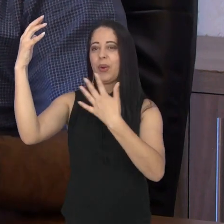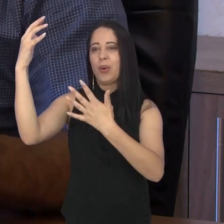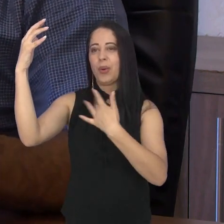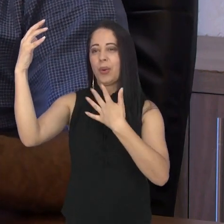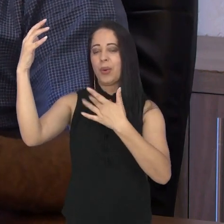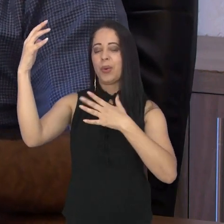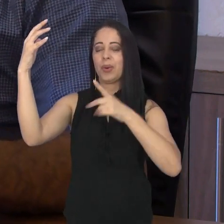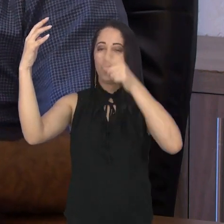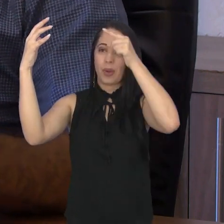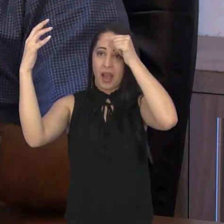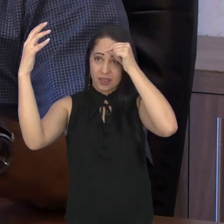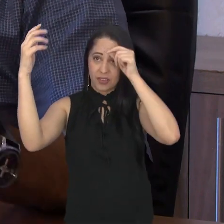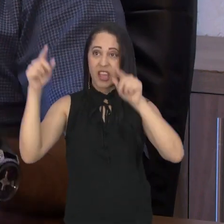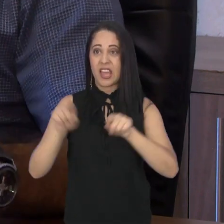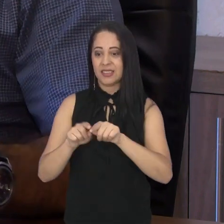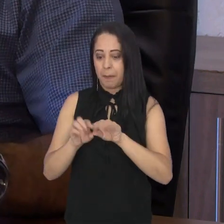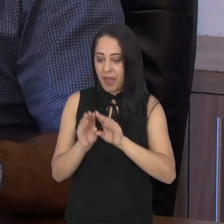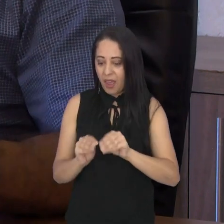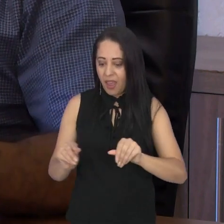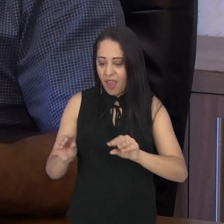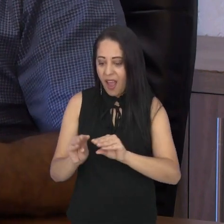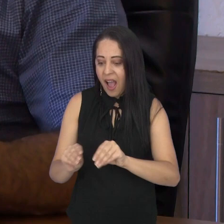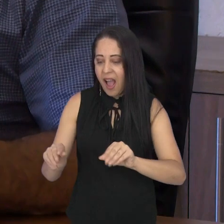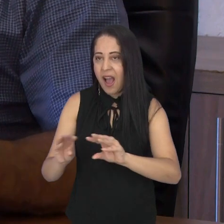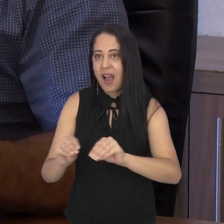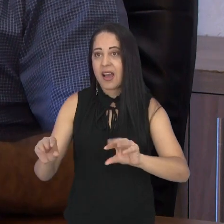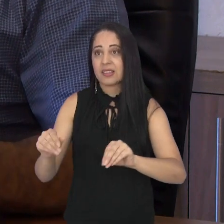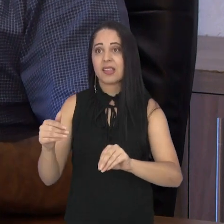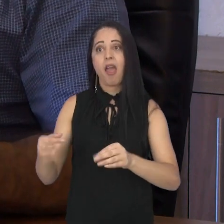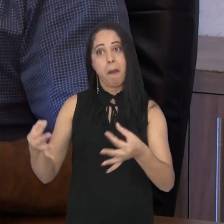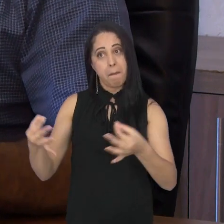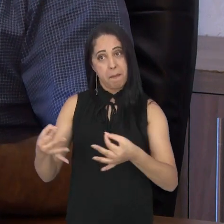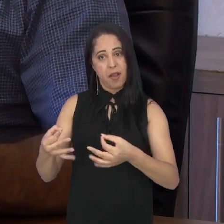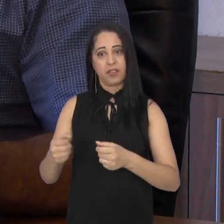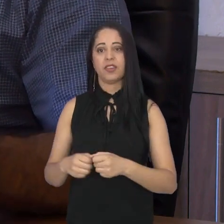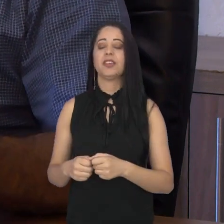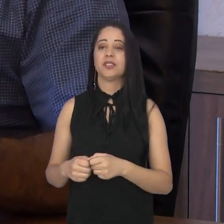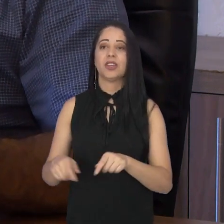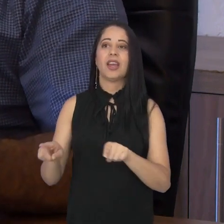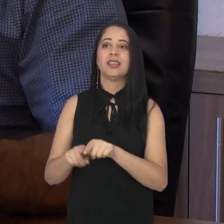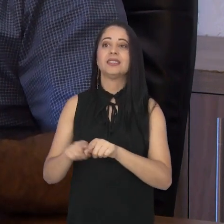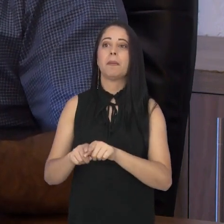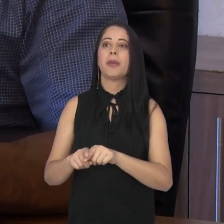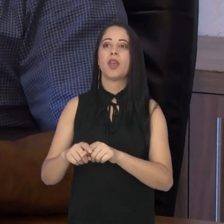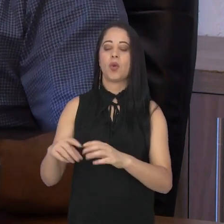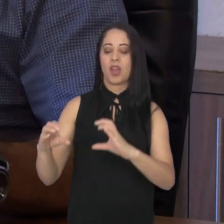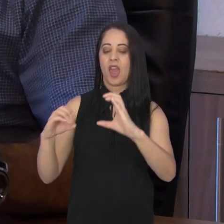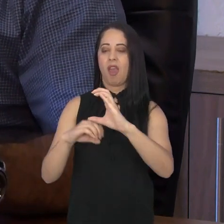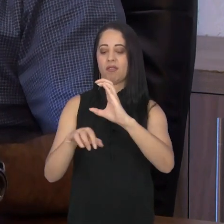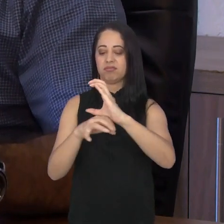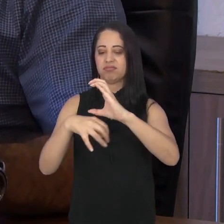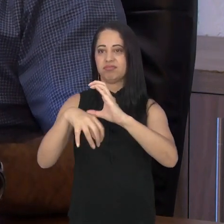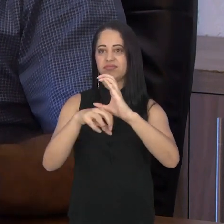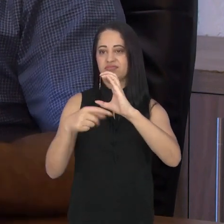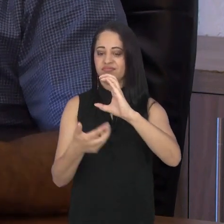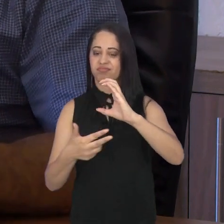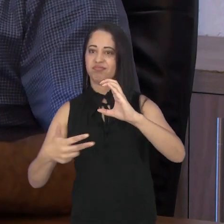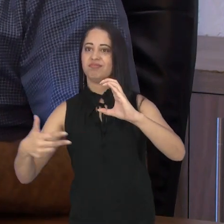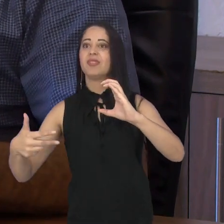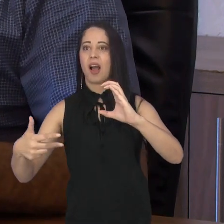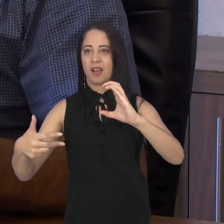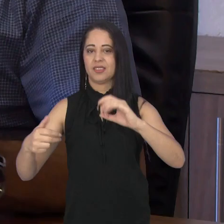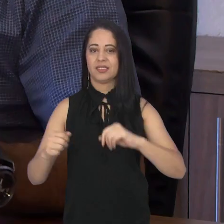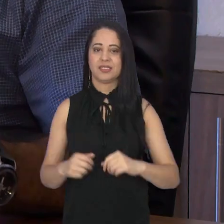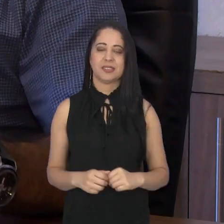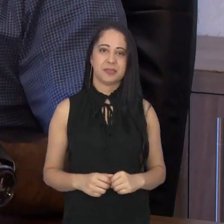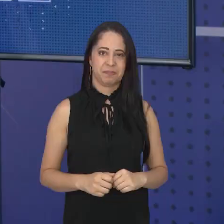umidade aumenta, evita erosões no solo. E outra coisa, ela traz a fauna, a nossa riquíssima fauna. Ela serve